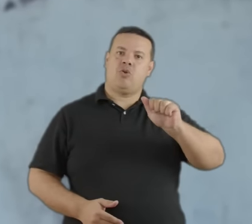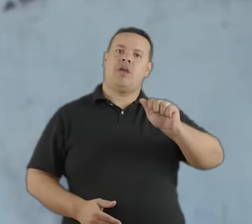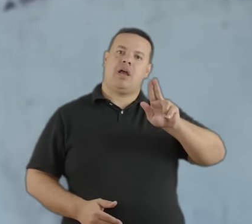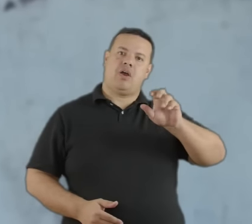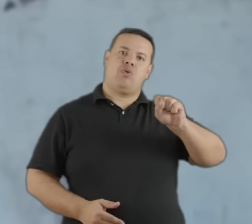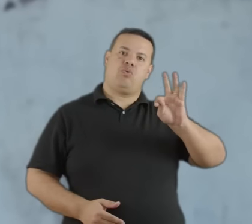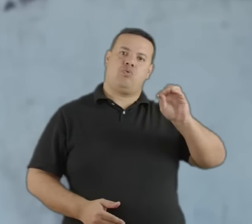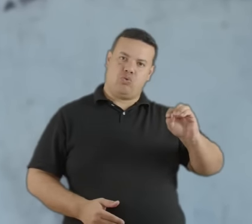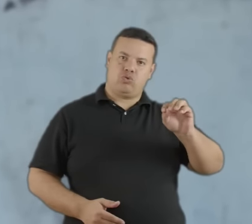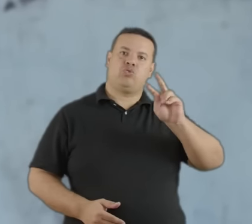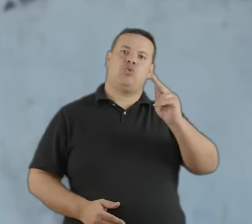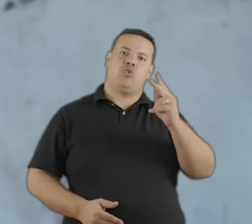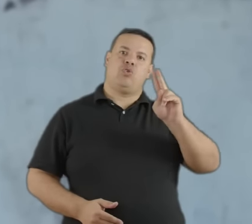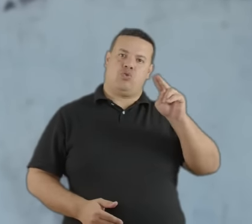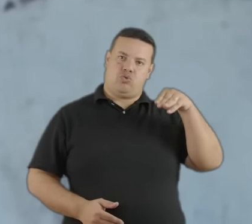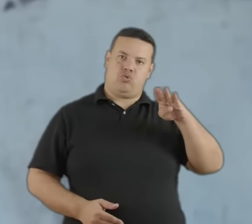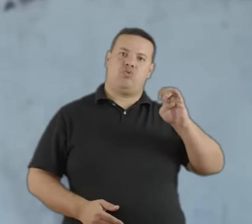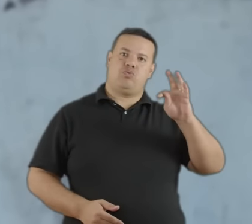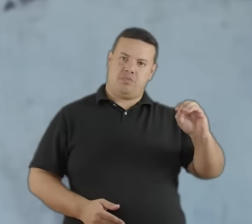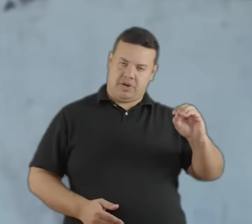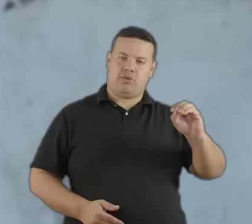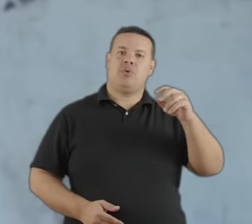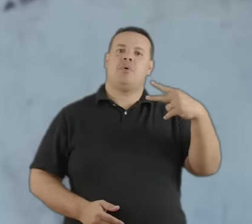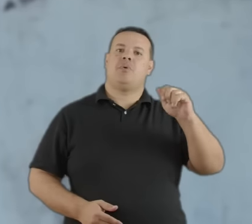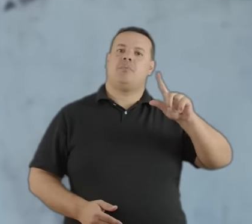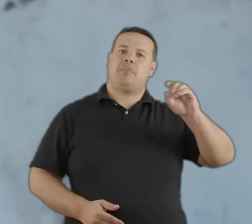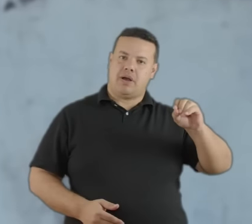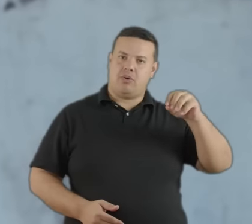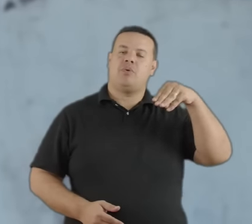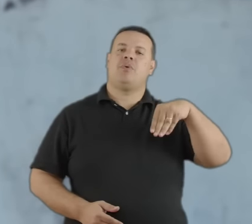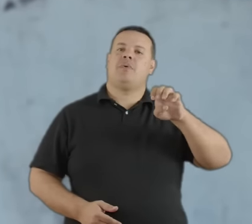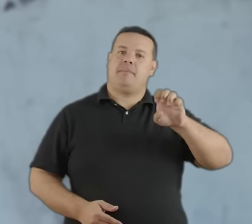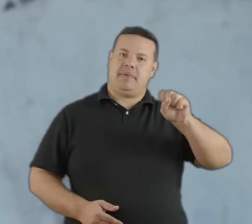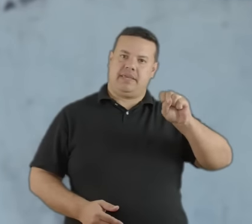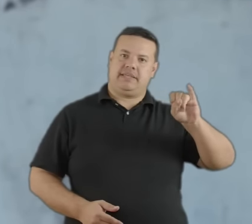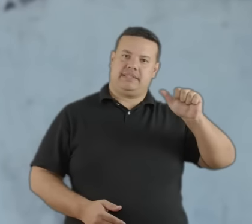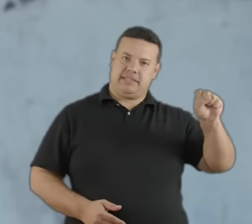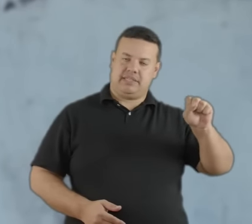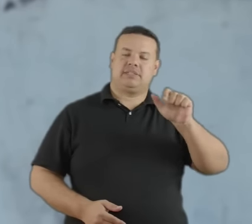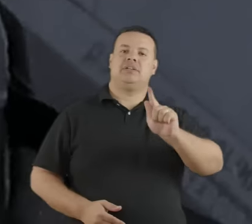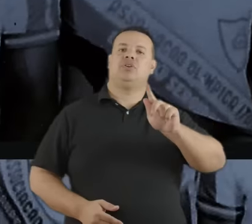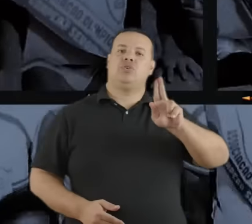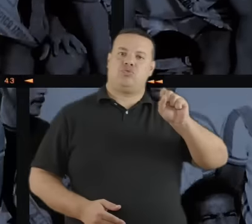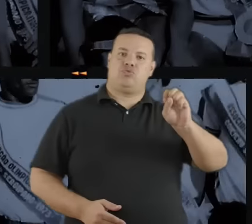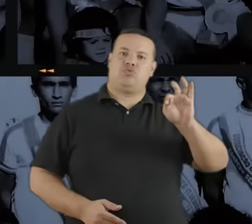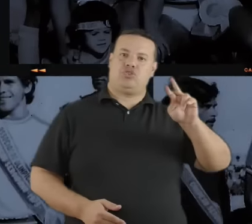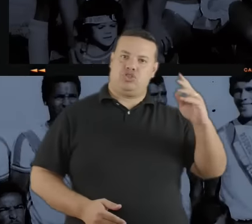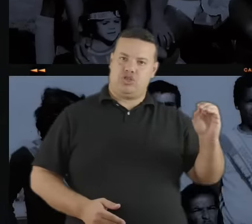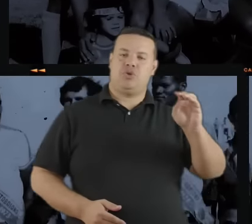Augusto, Humberto, Paulo e Messias. Os tios aqui em Bené. Edmilson e Itatica.